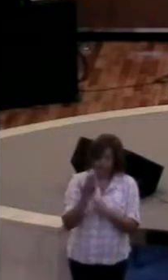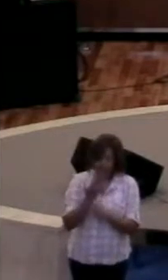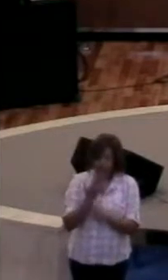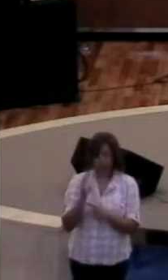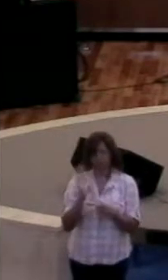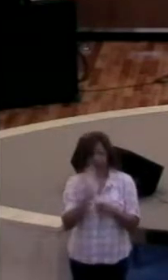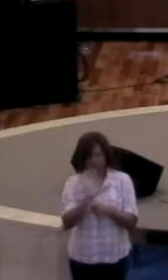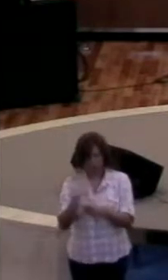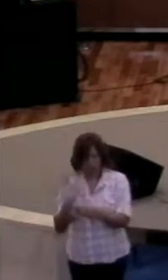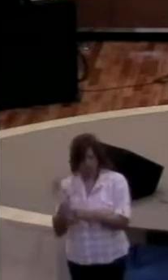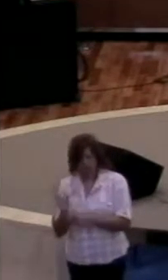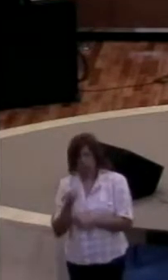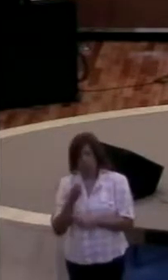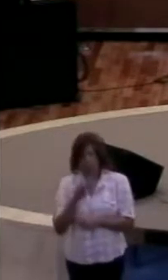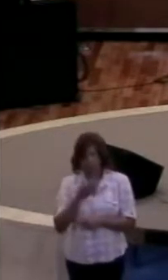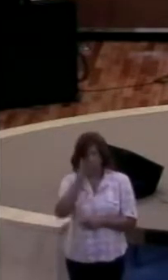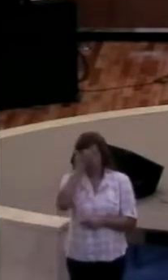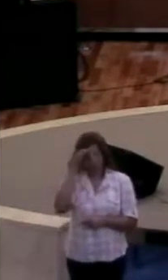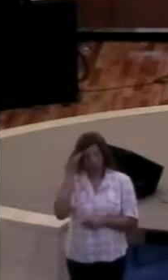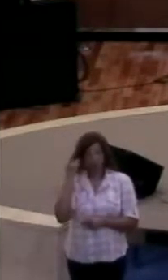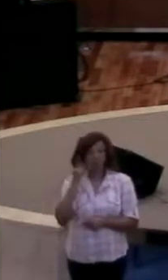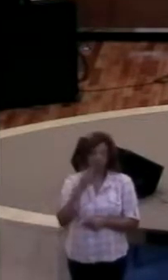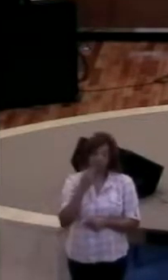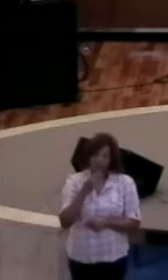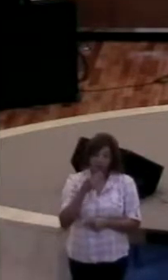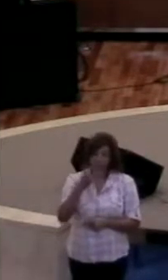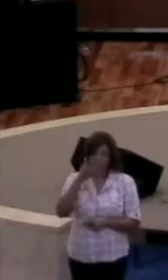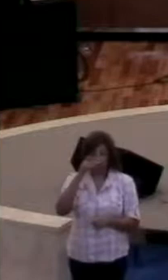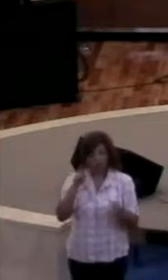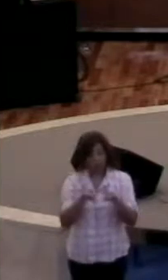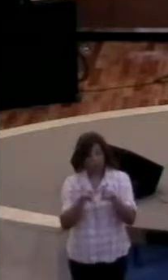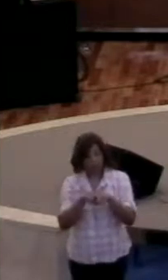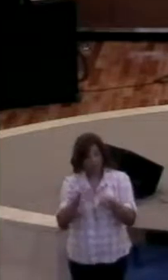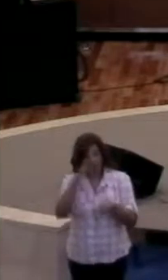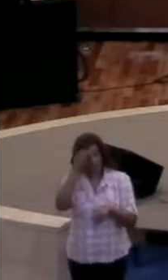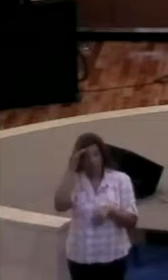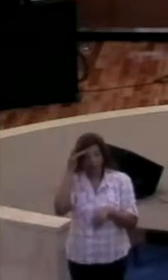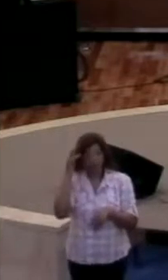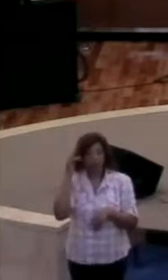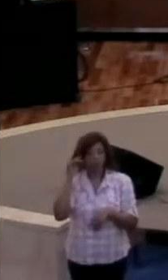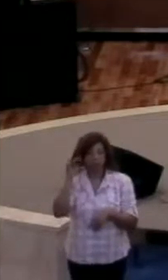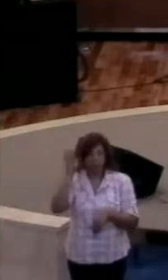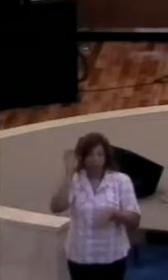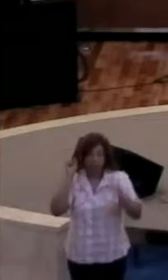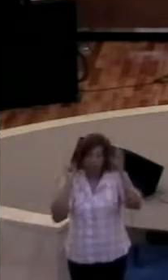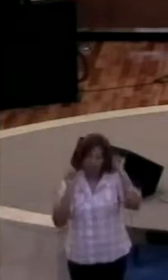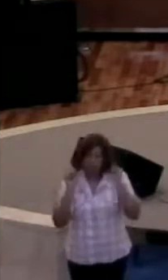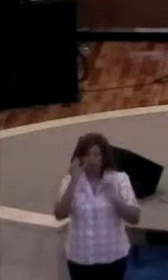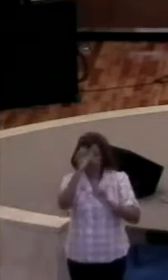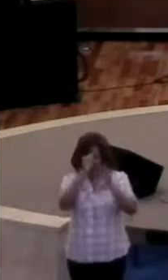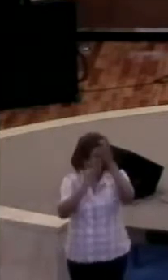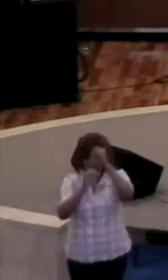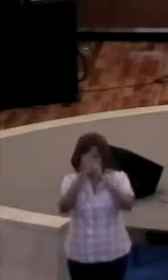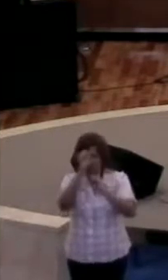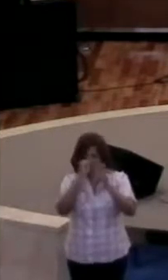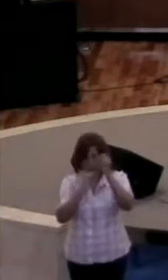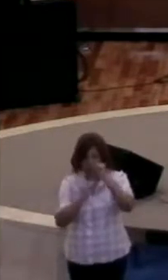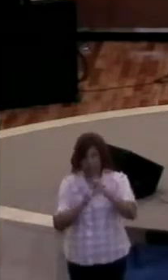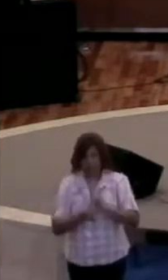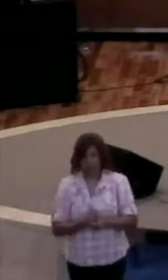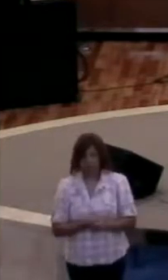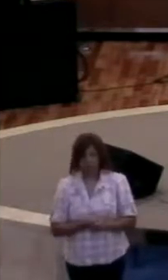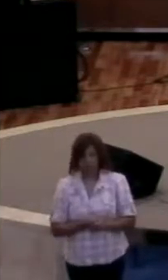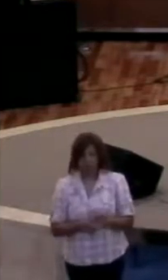quem escuta e é bom para quem prega, porque se as pessoas que escutam gostam da pregação da autoajuda, o pregador por sua